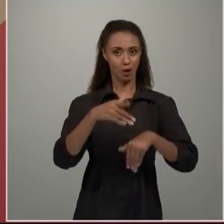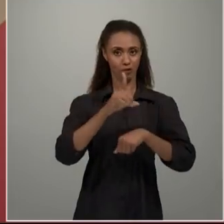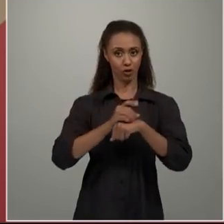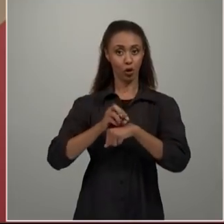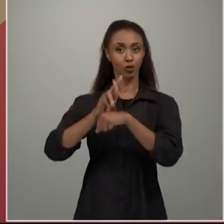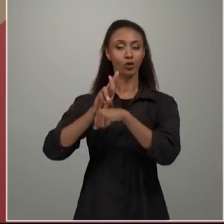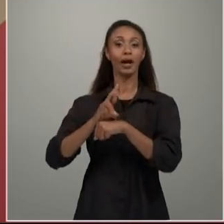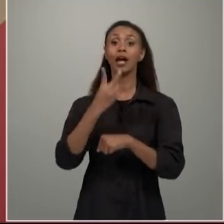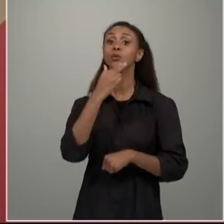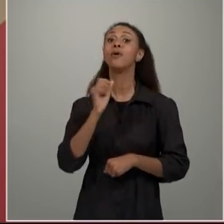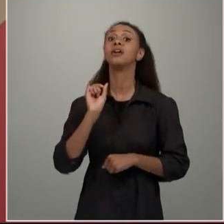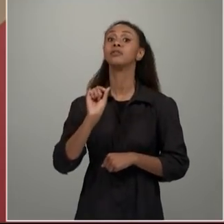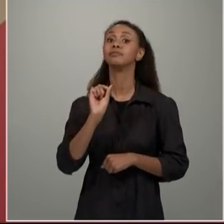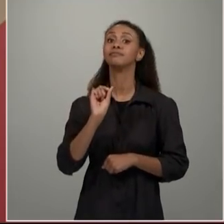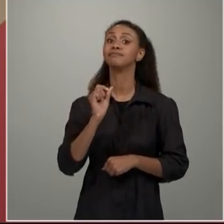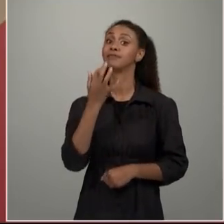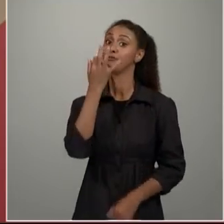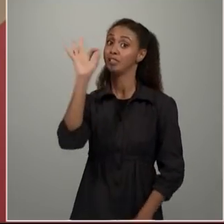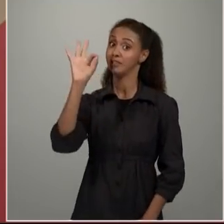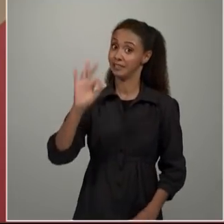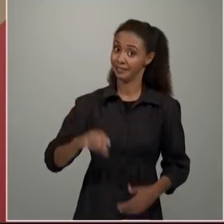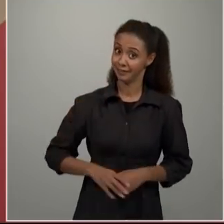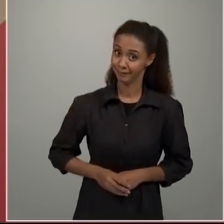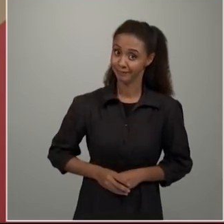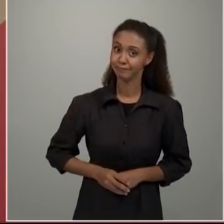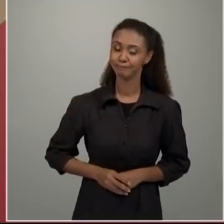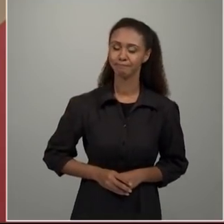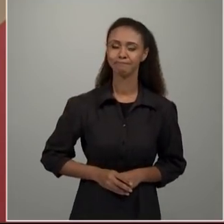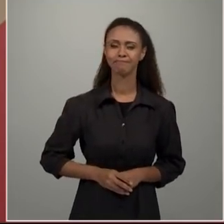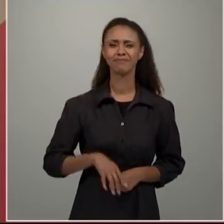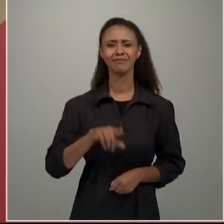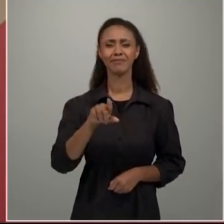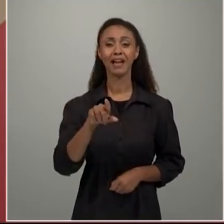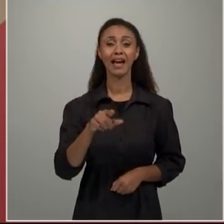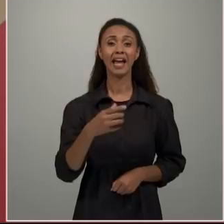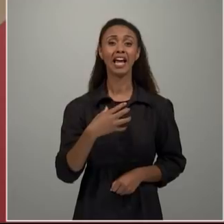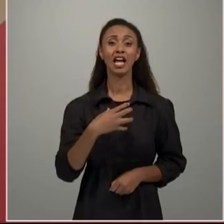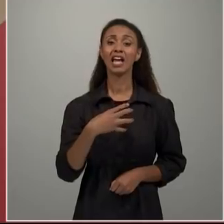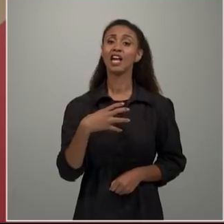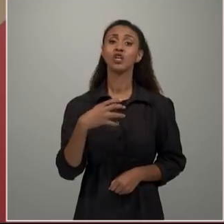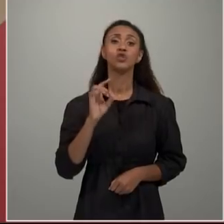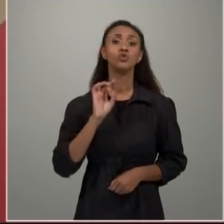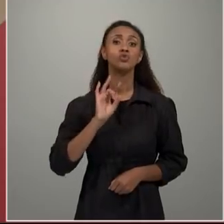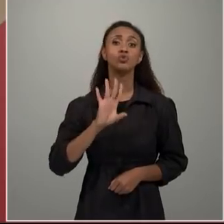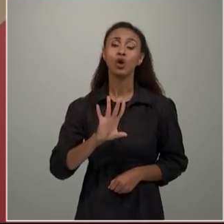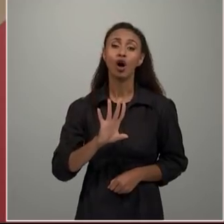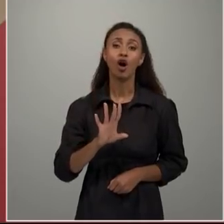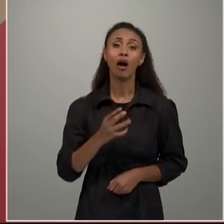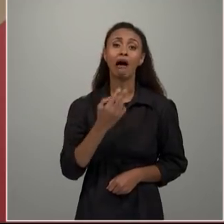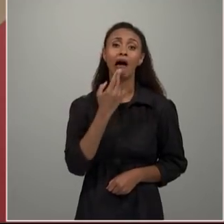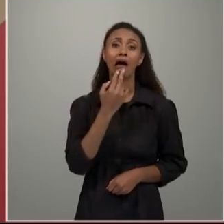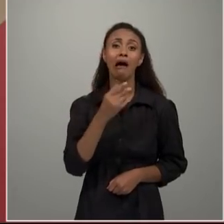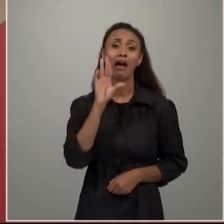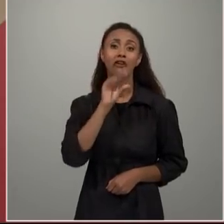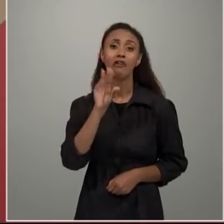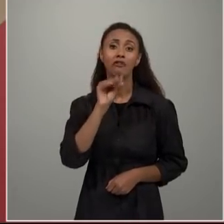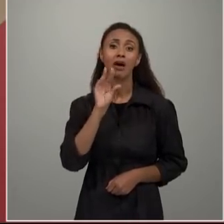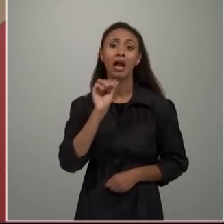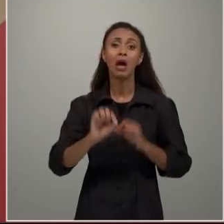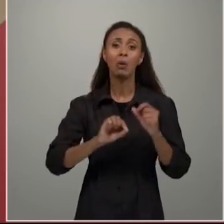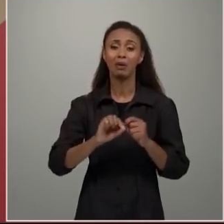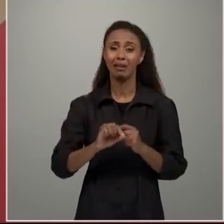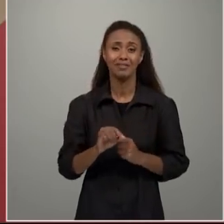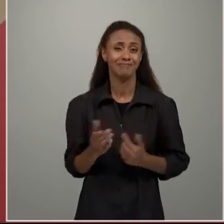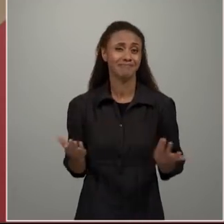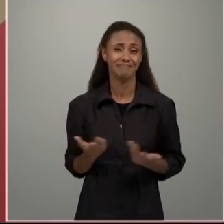francês né depois que eu sei falar francês eugéne com o cantar ou seja internado francês time